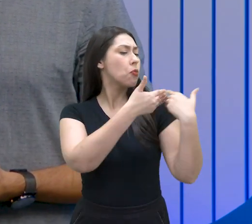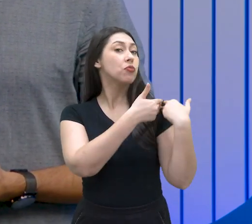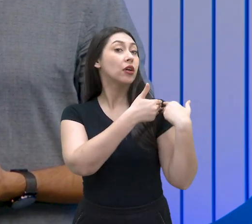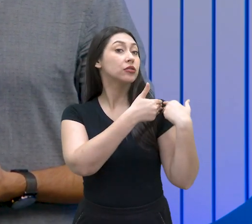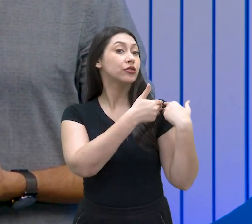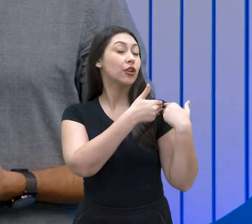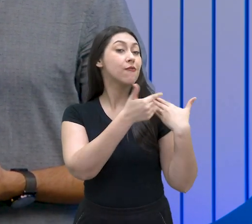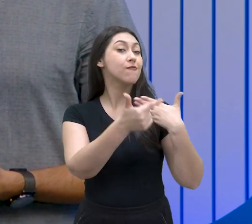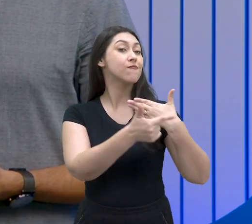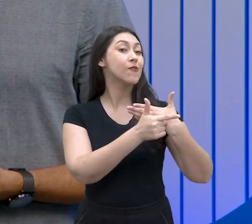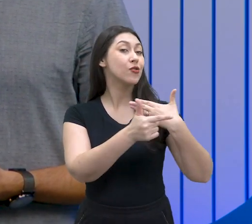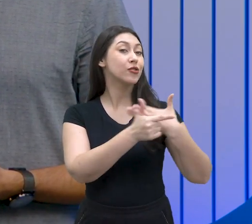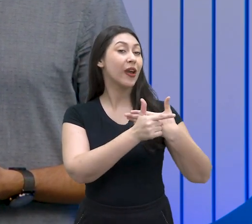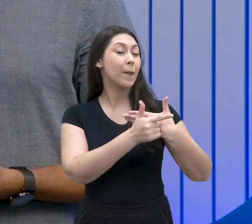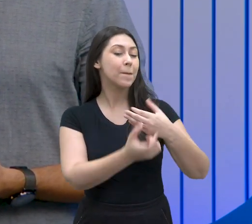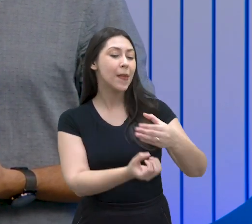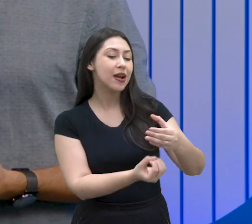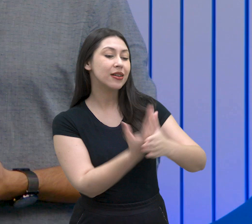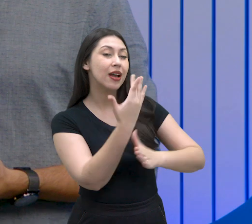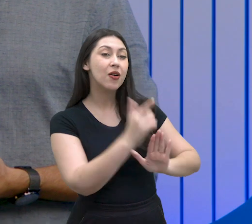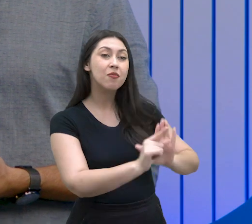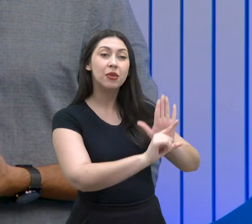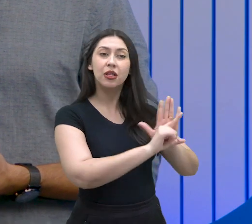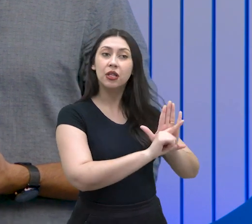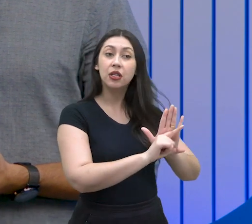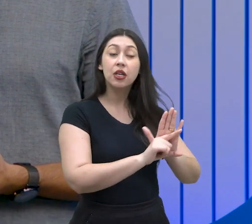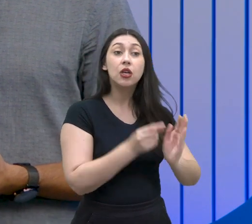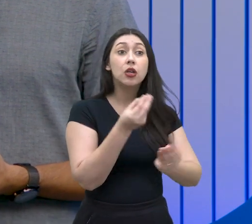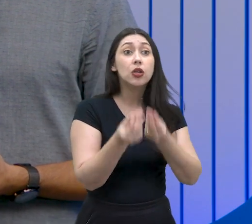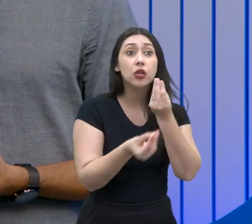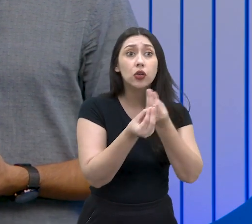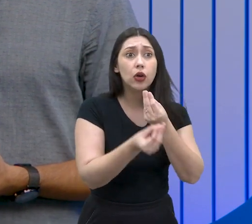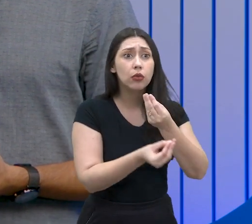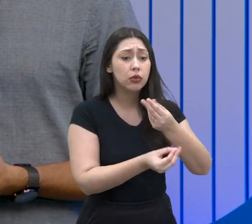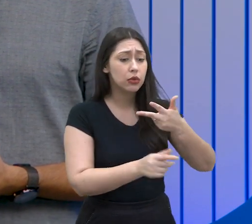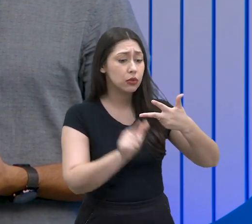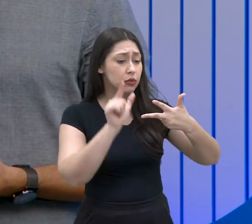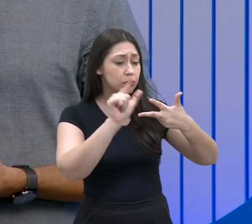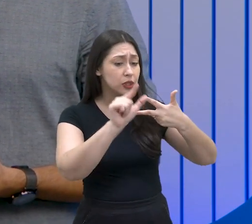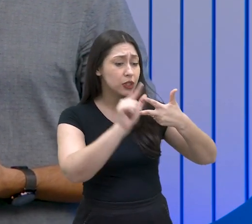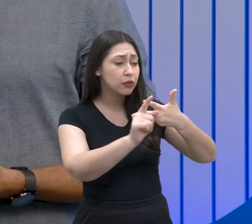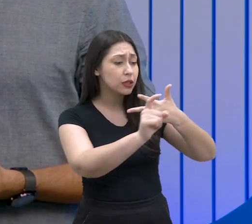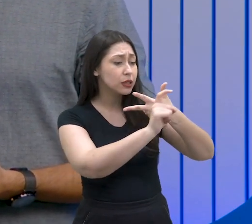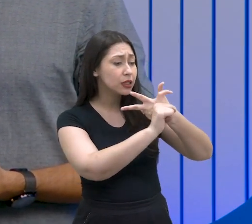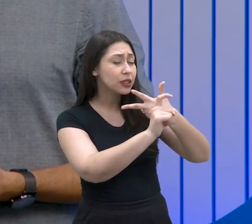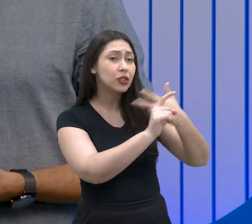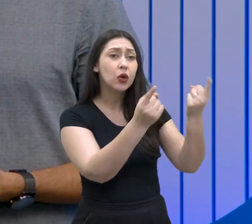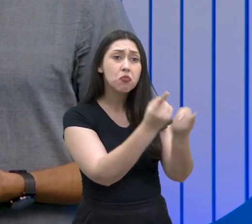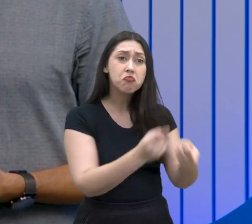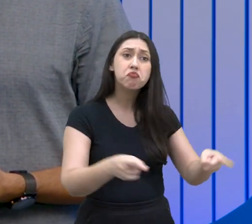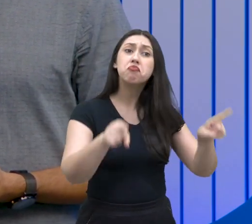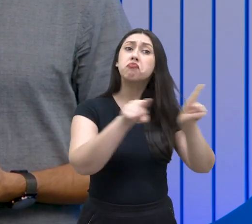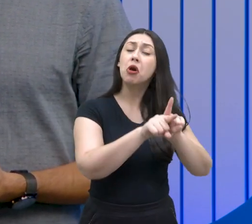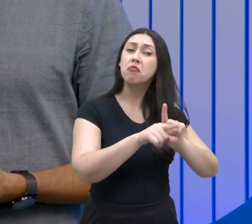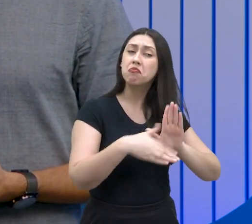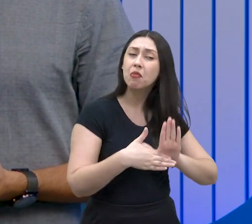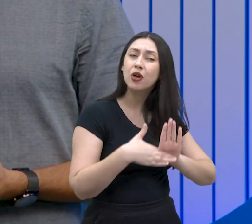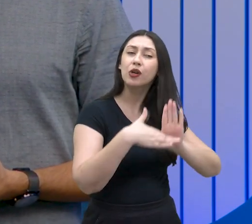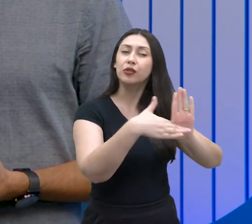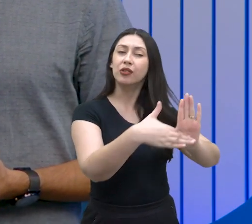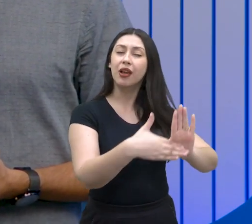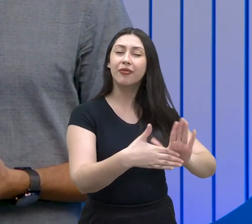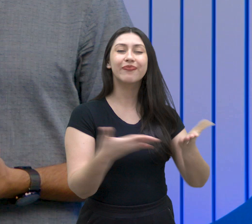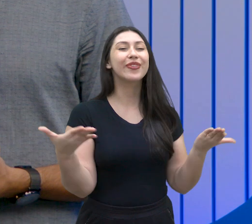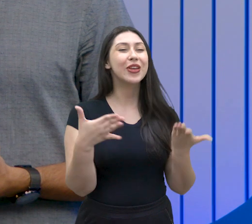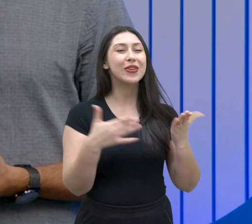e prioridades para a criação de uma lei? E como os poderes legislativo e executivo trabalham na construção do bem